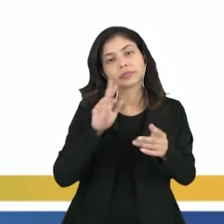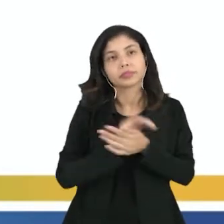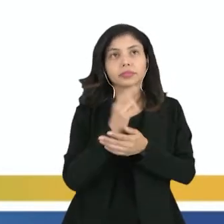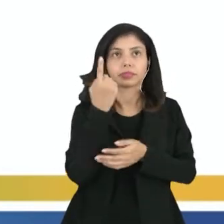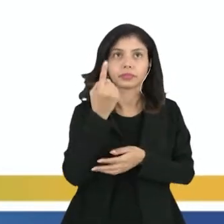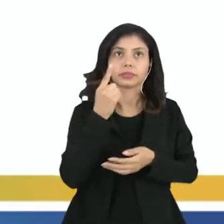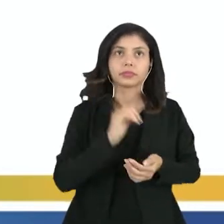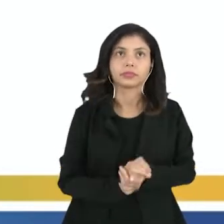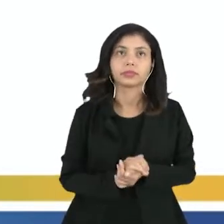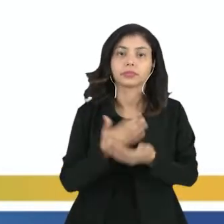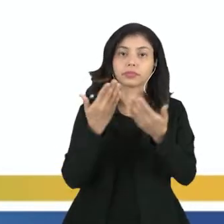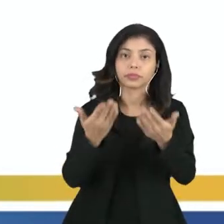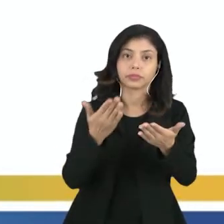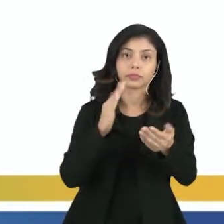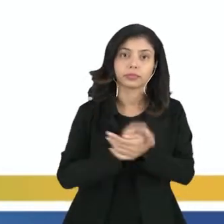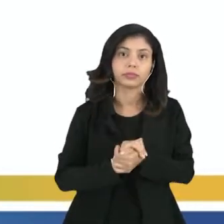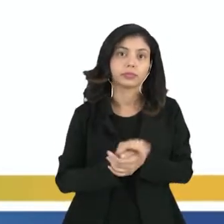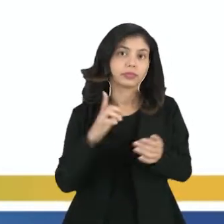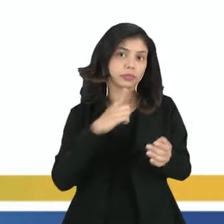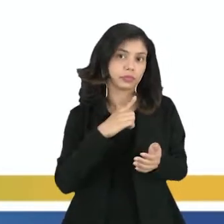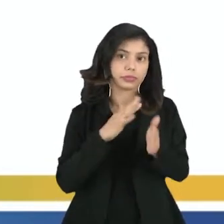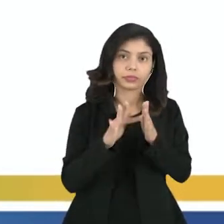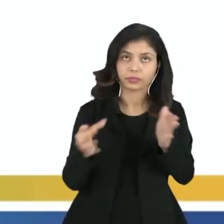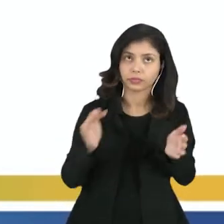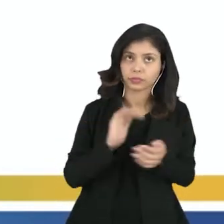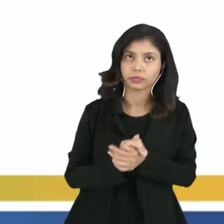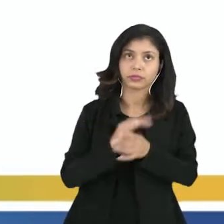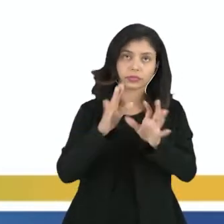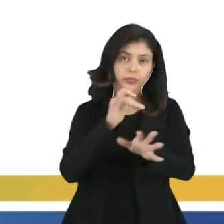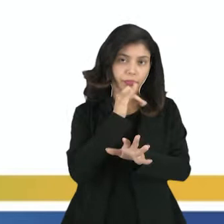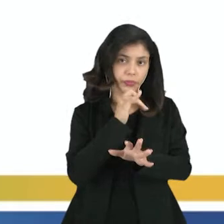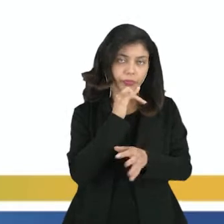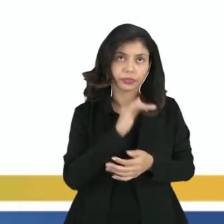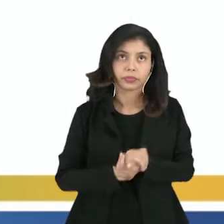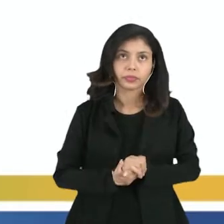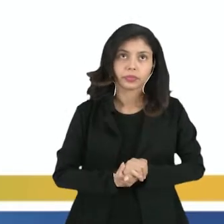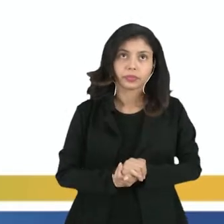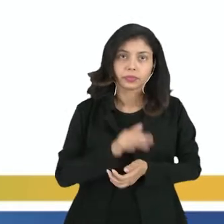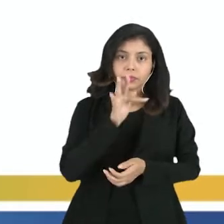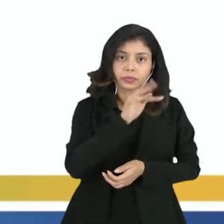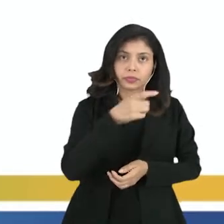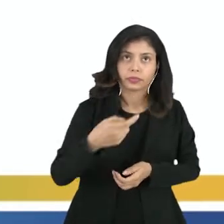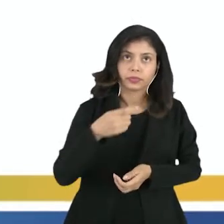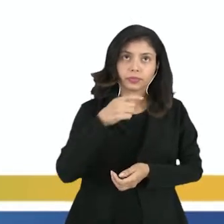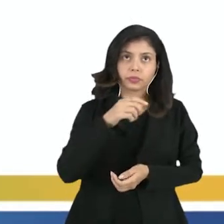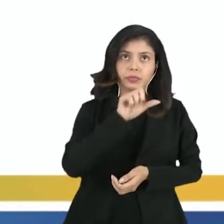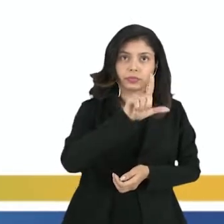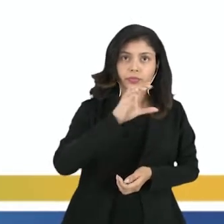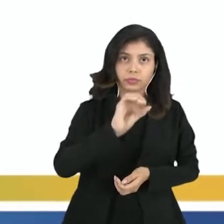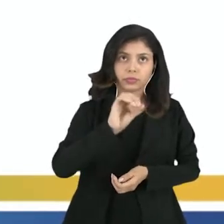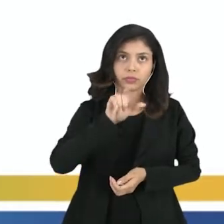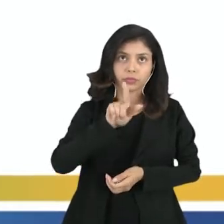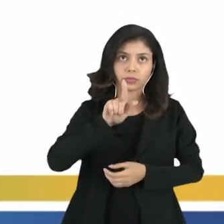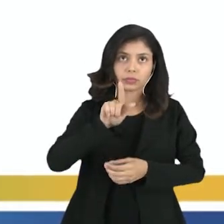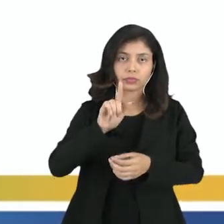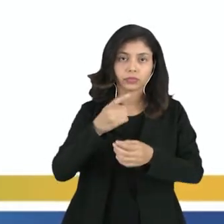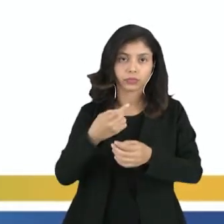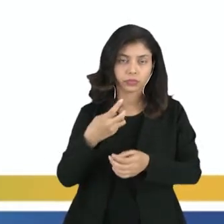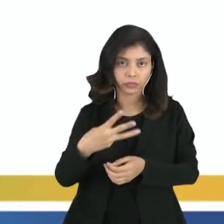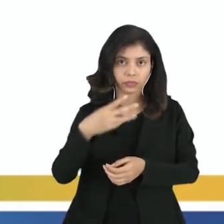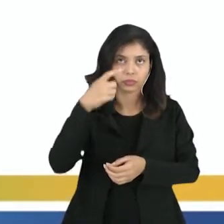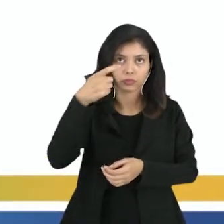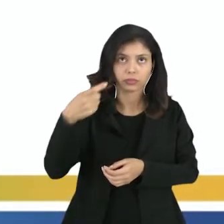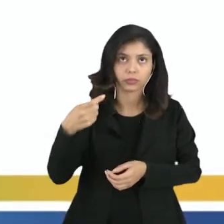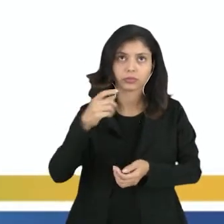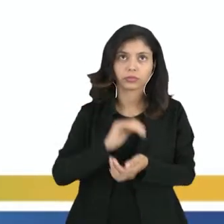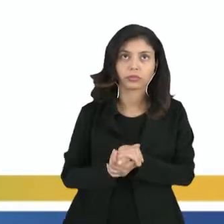diferente de 1 para que essa função exista. Esse exemplo em pauta aí, né, f de x igual a log de x na base